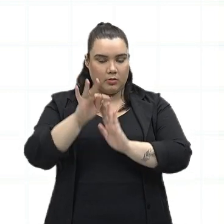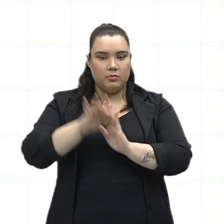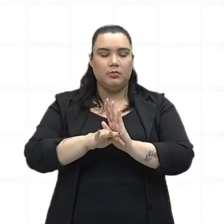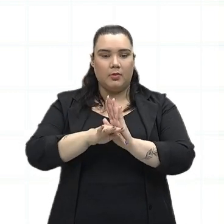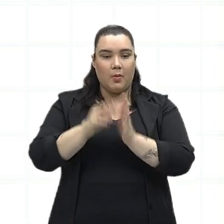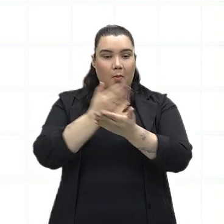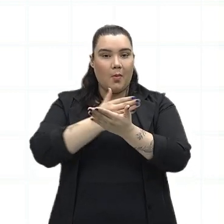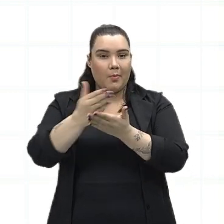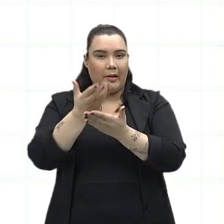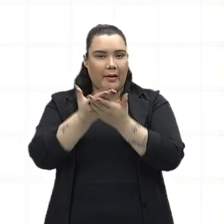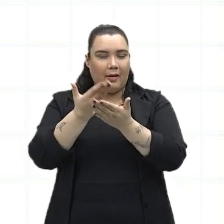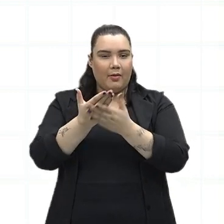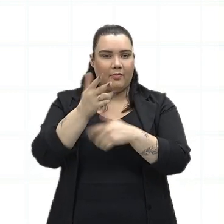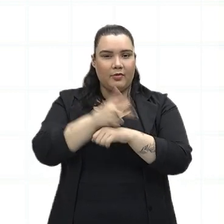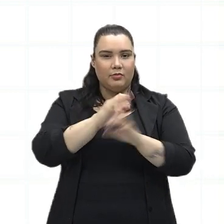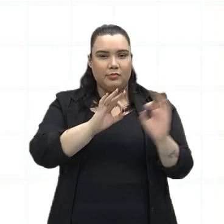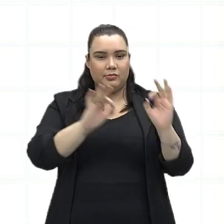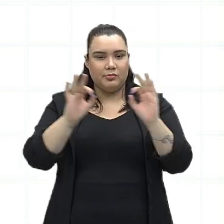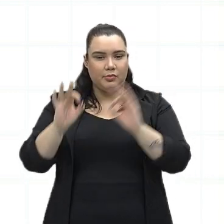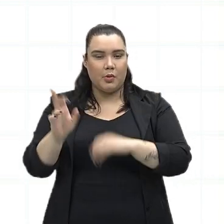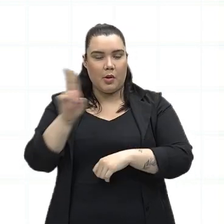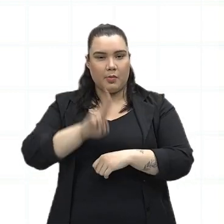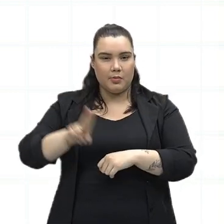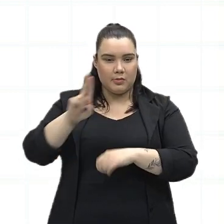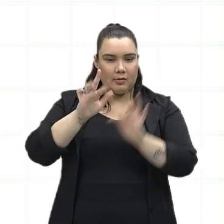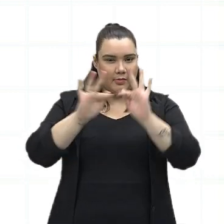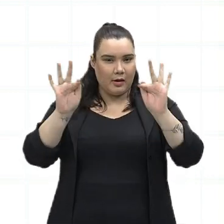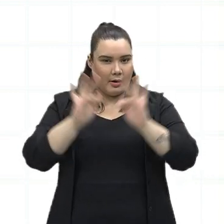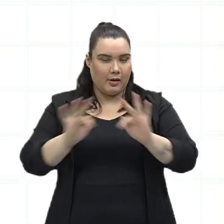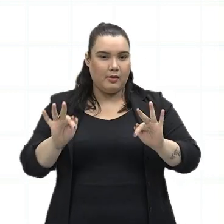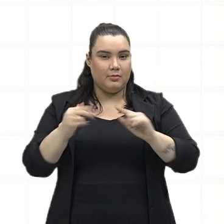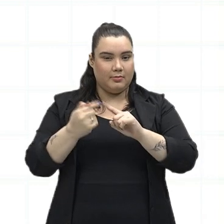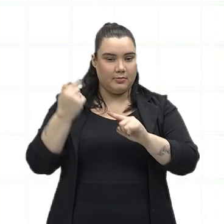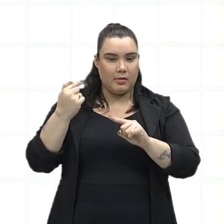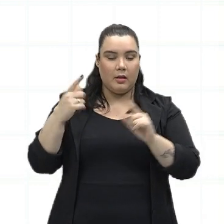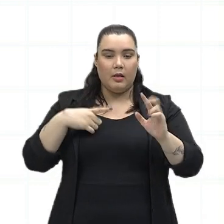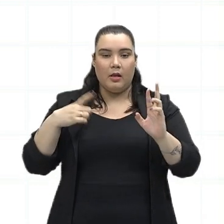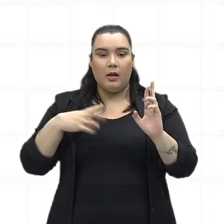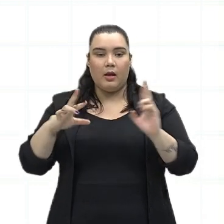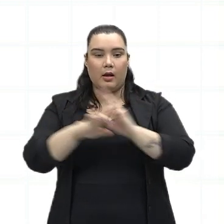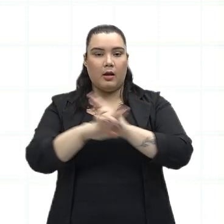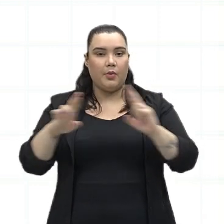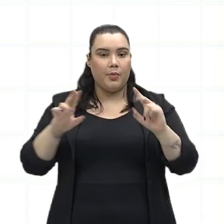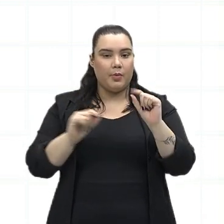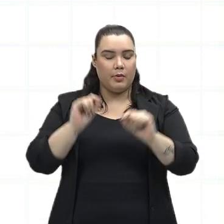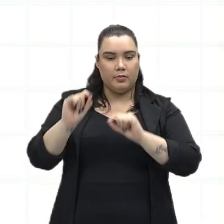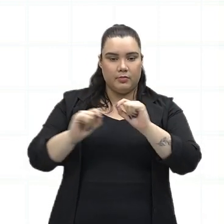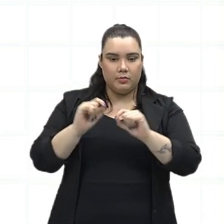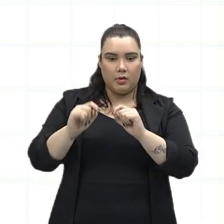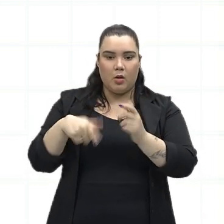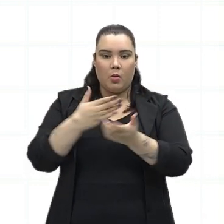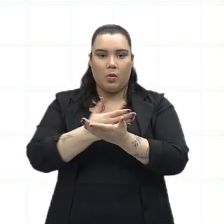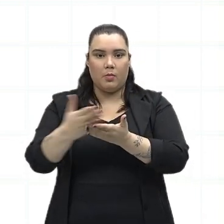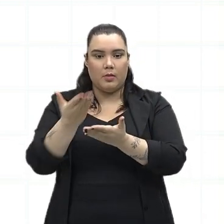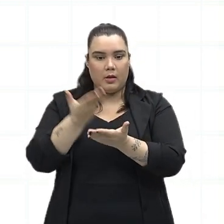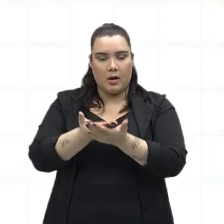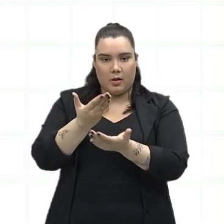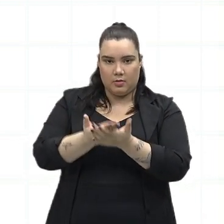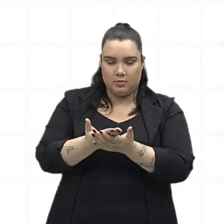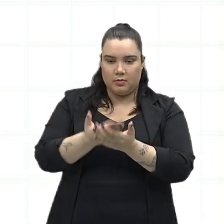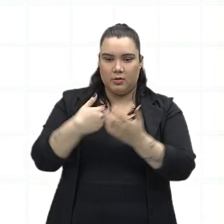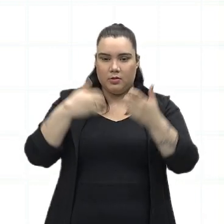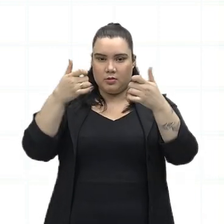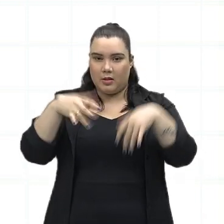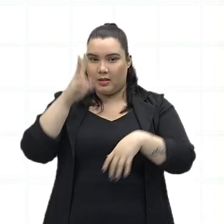no começo da aula, usando ali a lupa, tá bom? Que é relacionado ao começo da aula que eu disse para vocês.